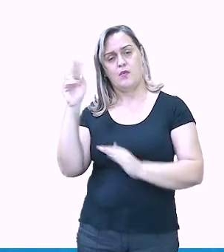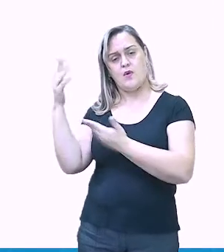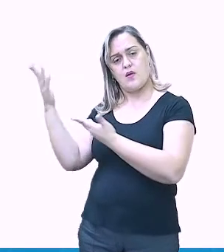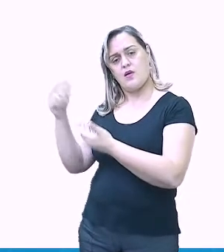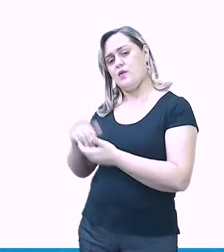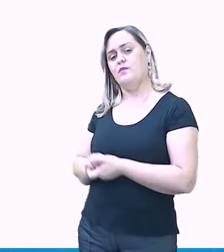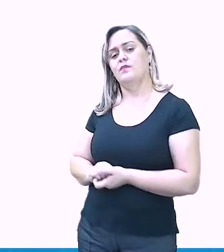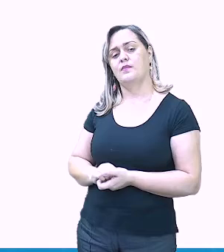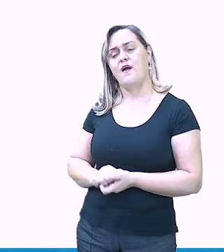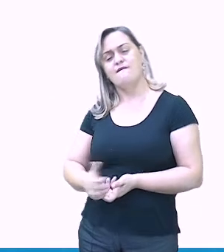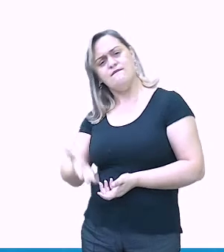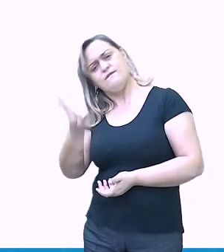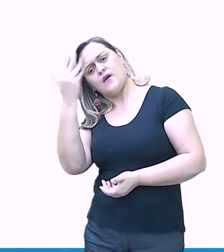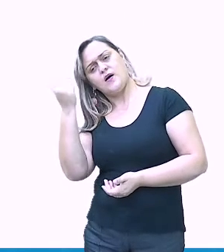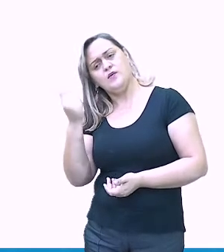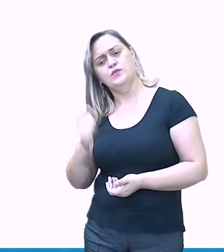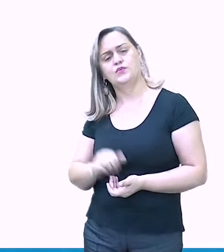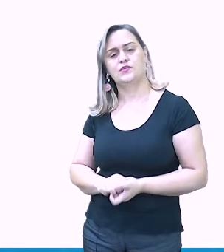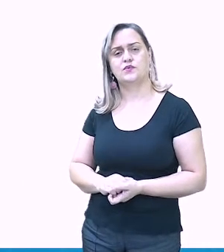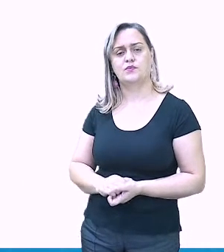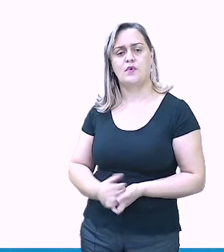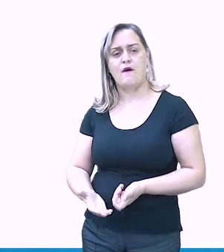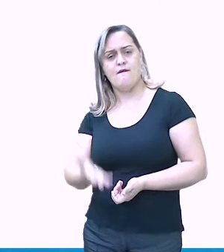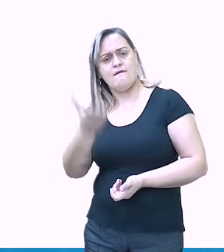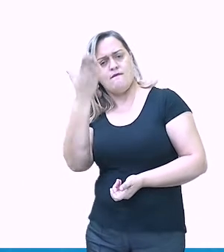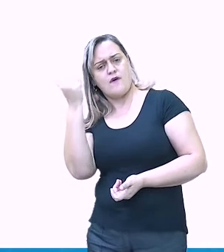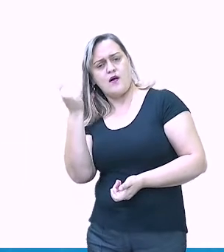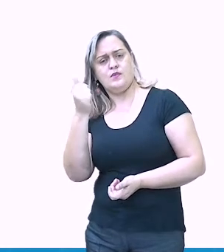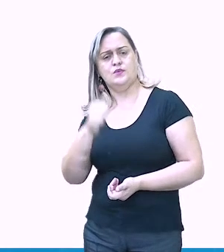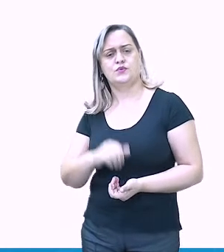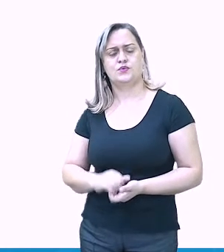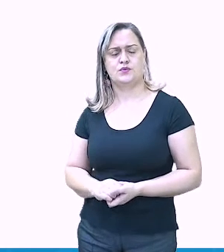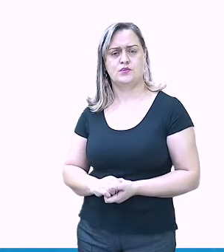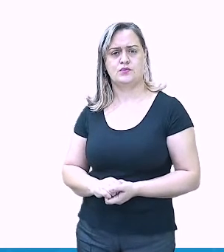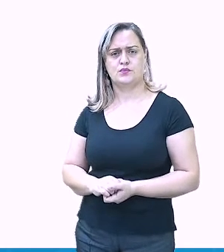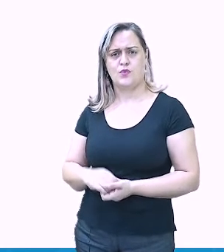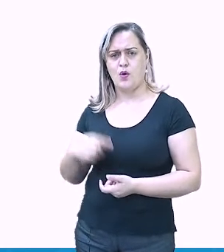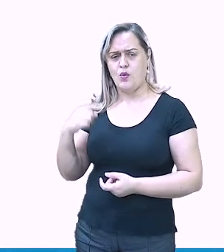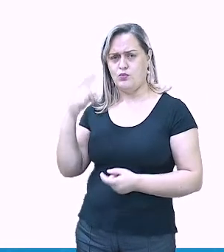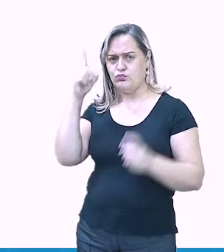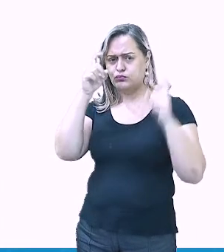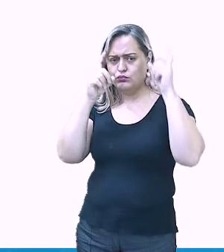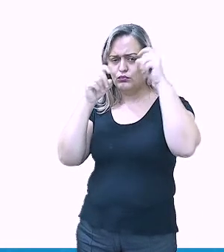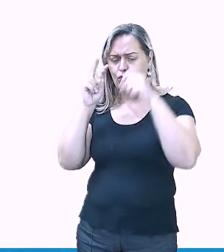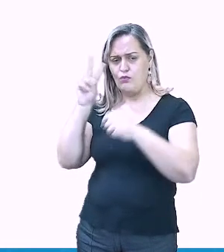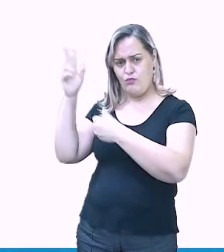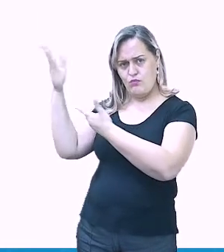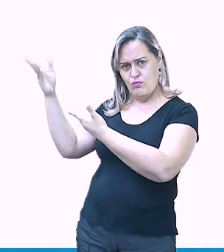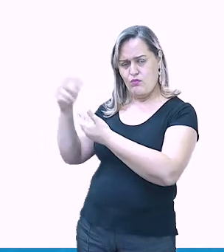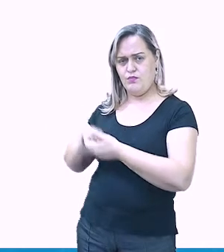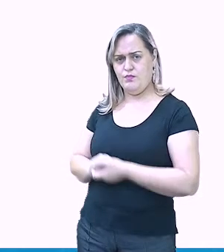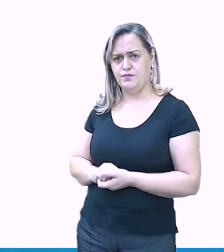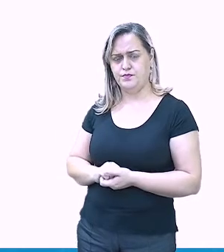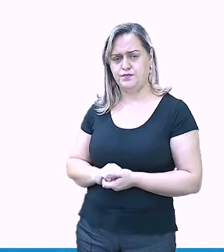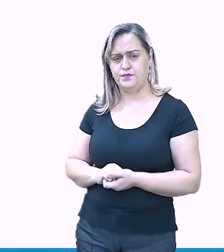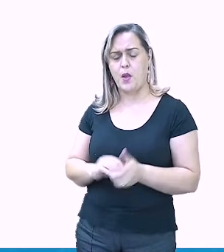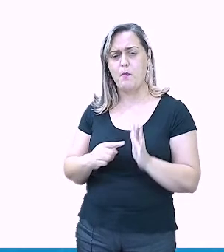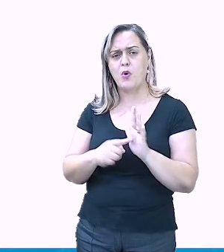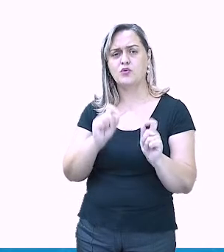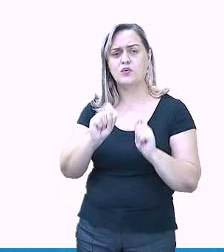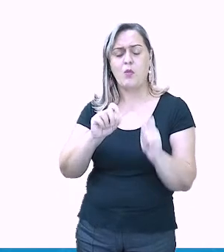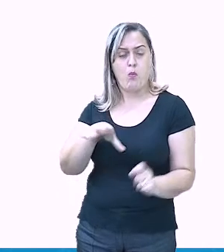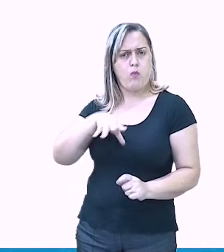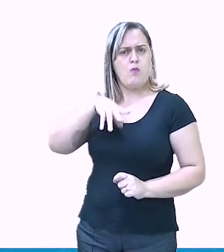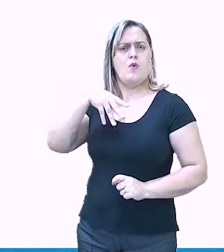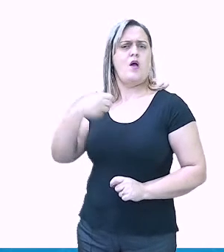né? E percebam, né, a fortaleza, a maneira corajosa, né? É uma interjeição que demonstra o